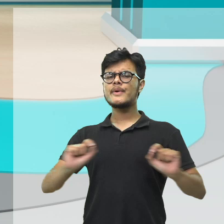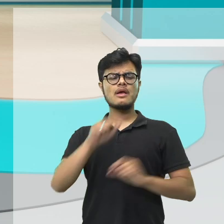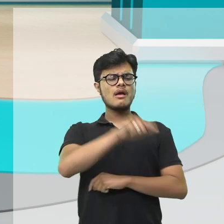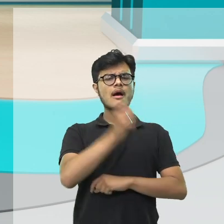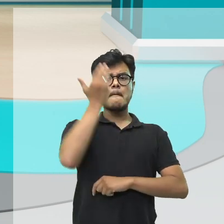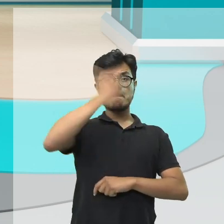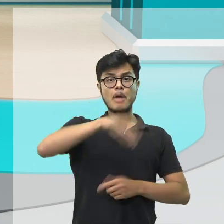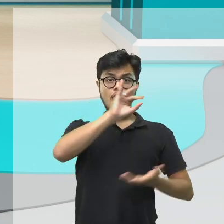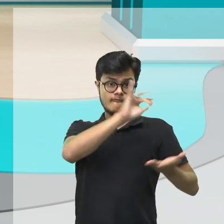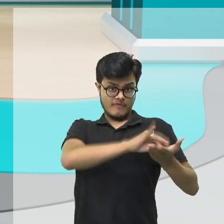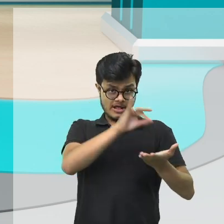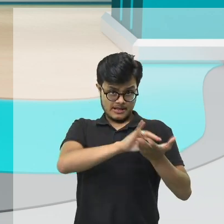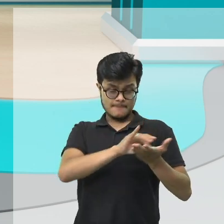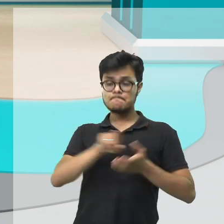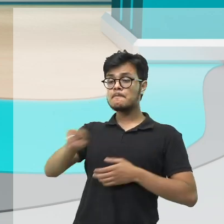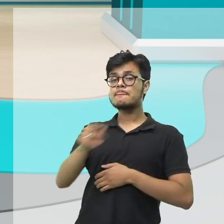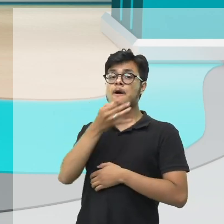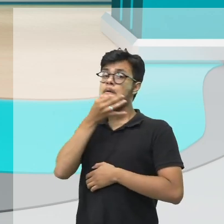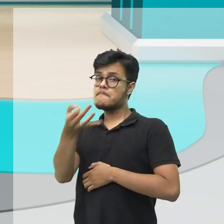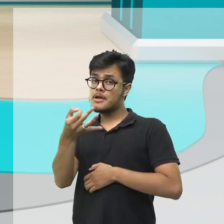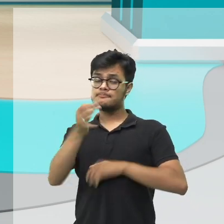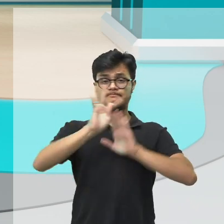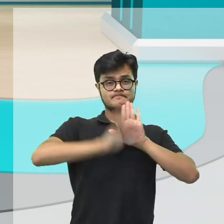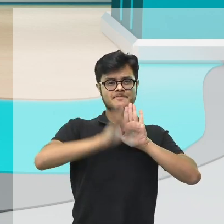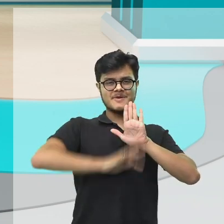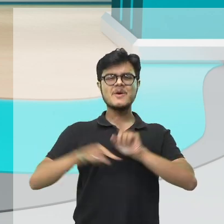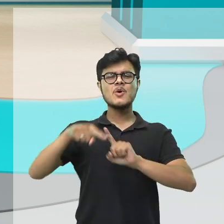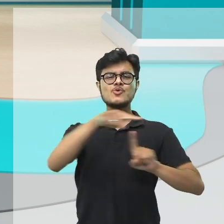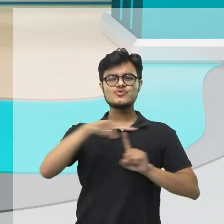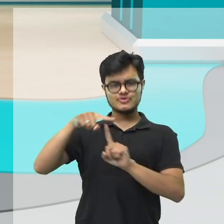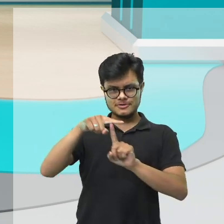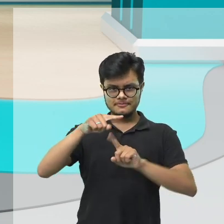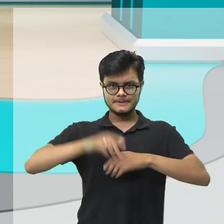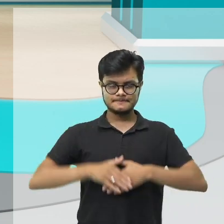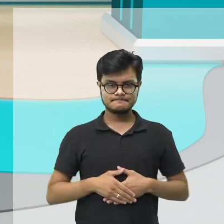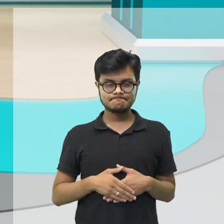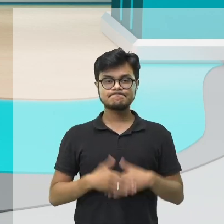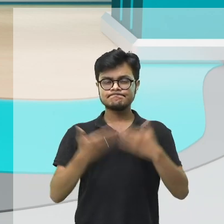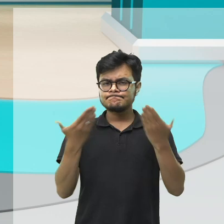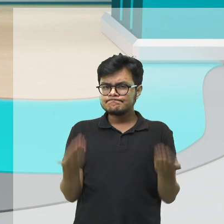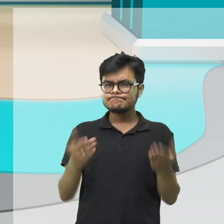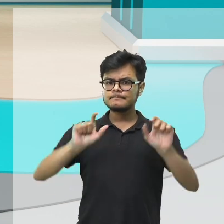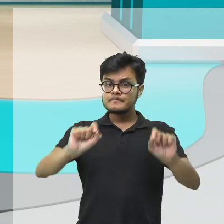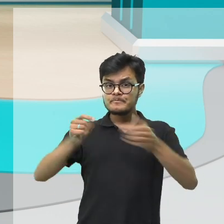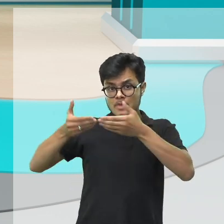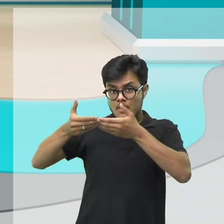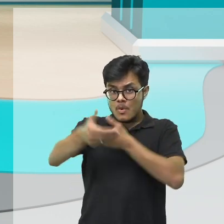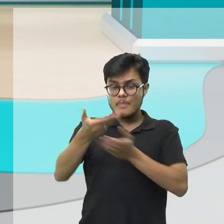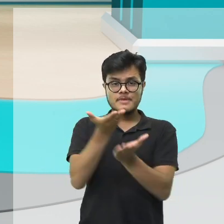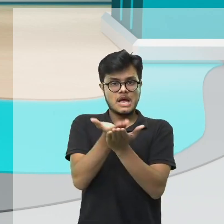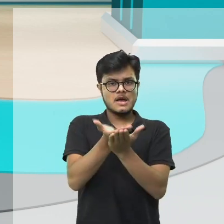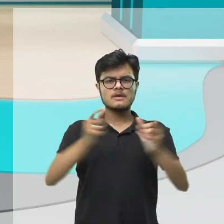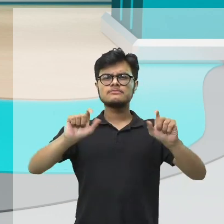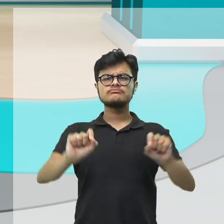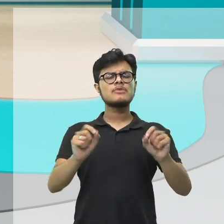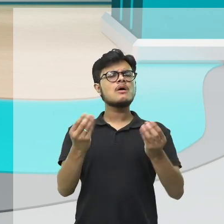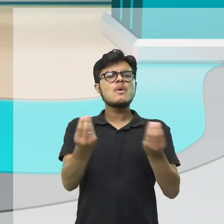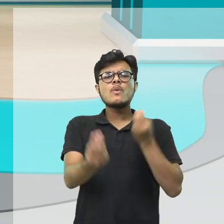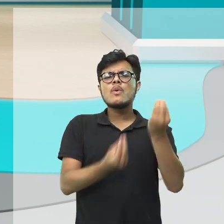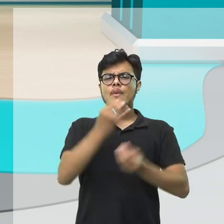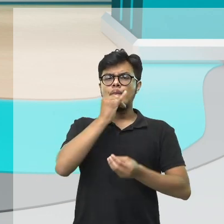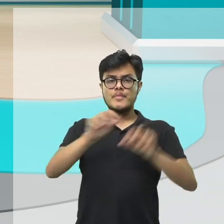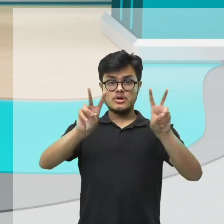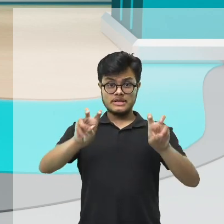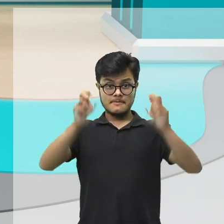um fato e quando eu tenho uma opinião dentro dos nossos gêneros textuais. Para nós iniciarmos, então, essa nossa conversa,